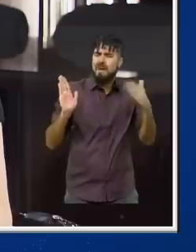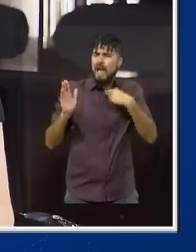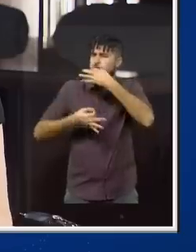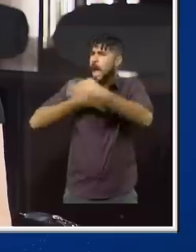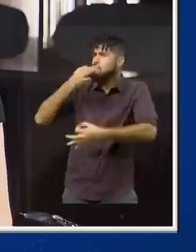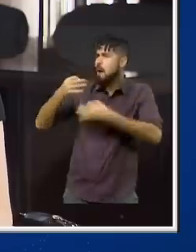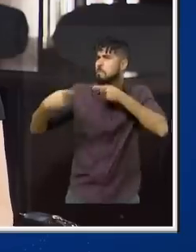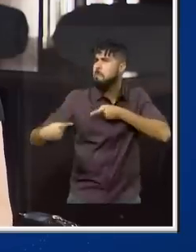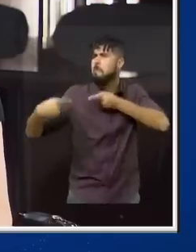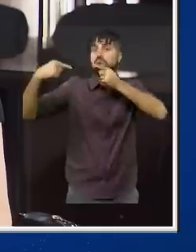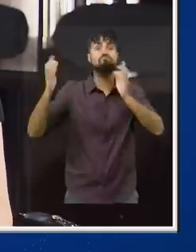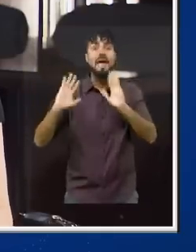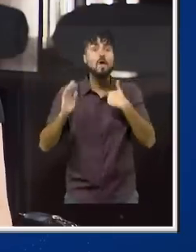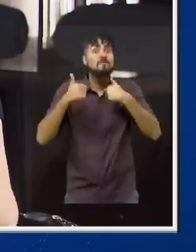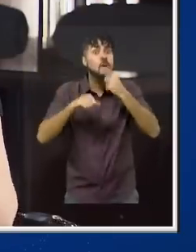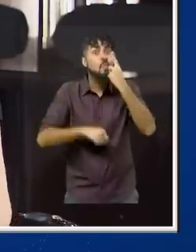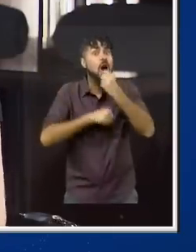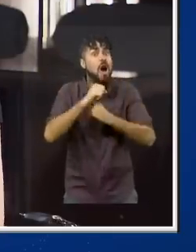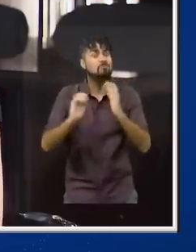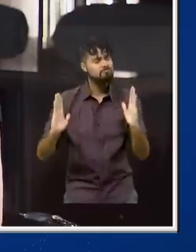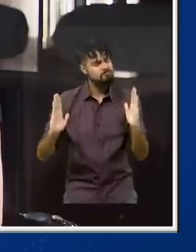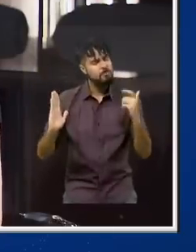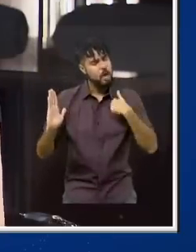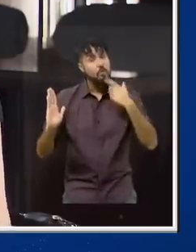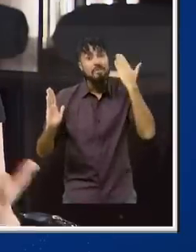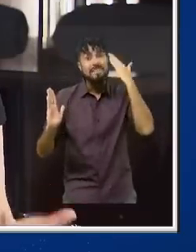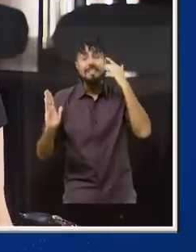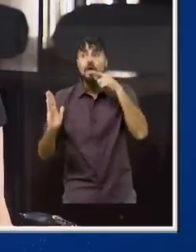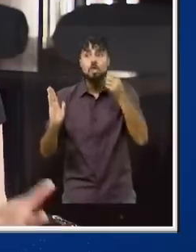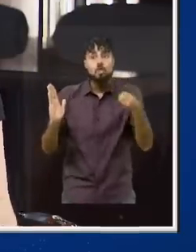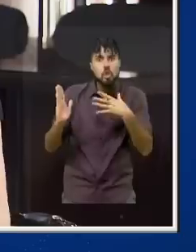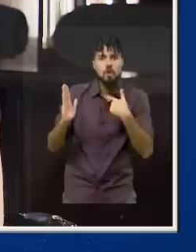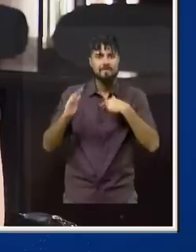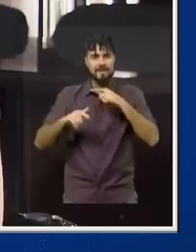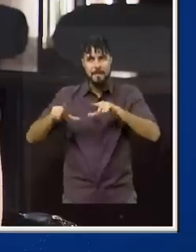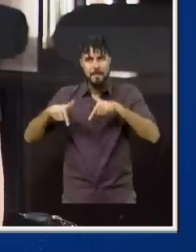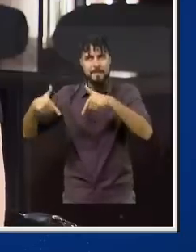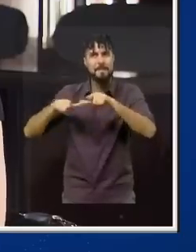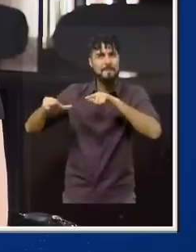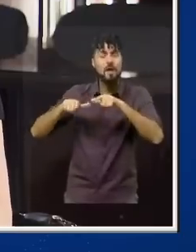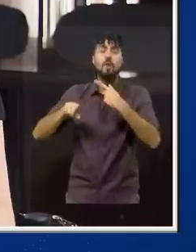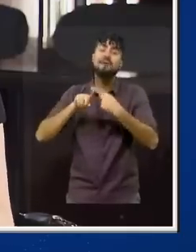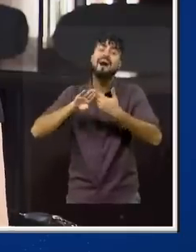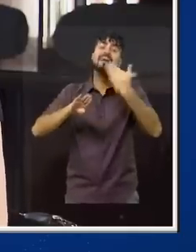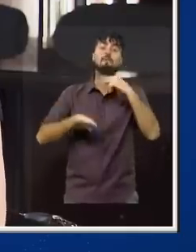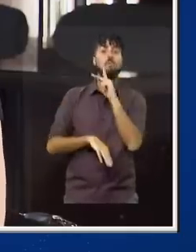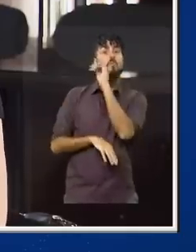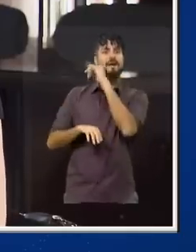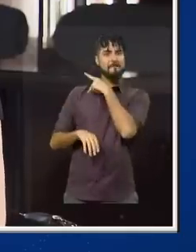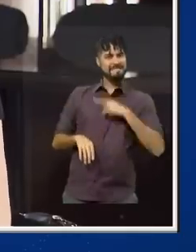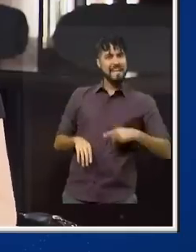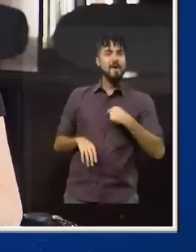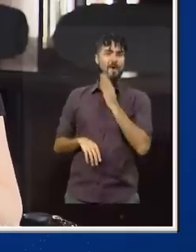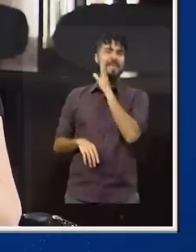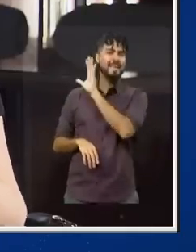então ele já perdeu a uma frase aí de marketeiros que diz o seguinte o candidato não deve admitir a possibilidade de derrota